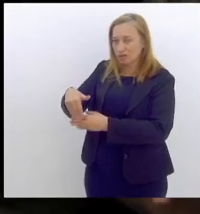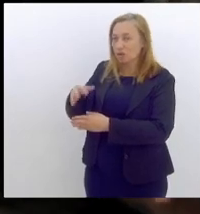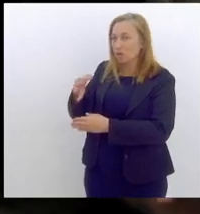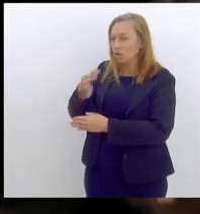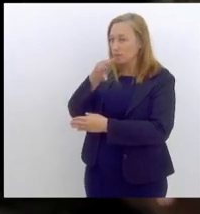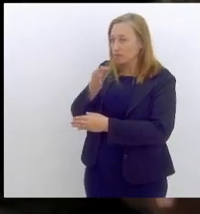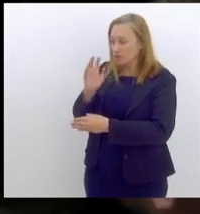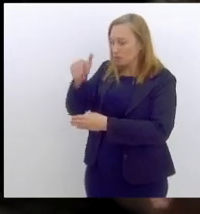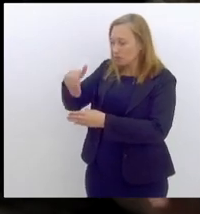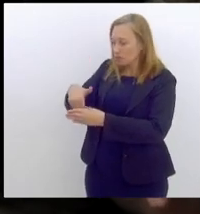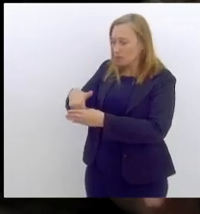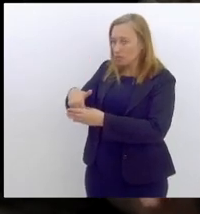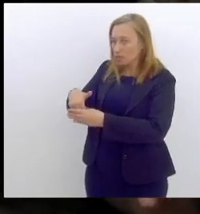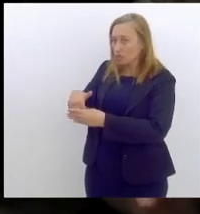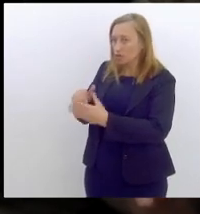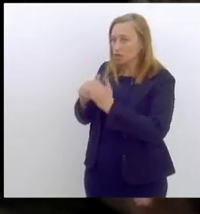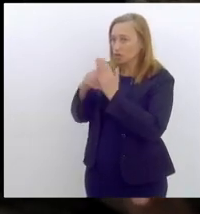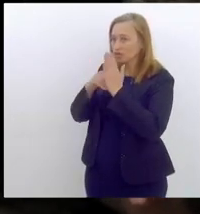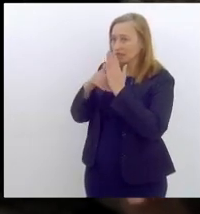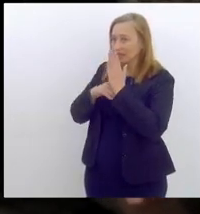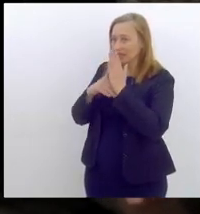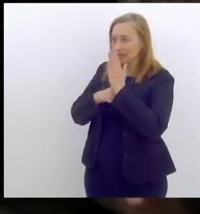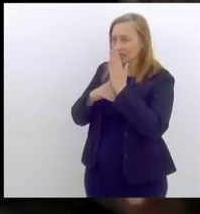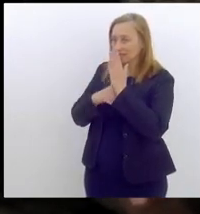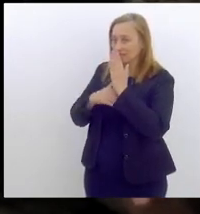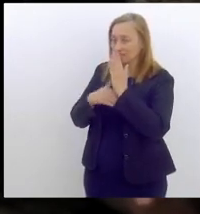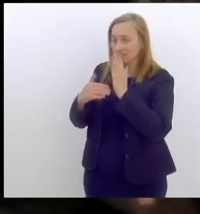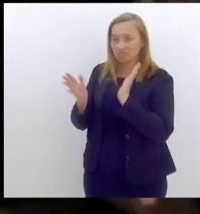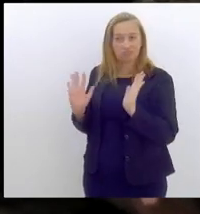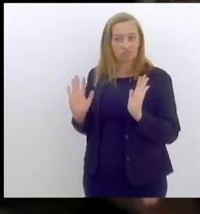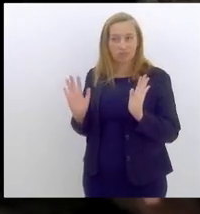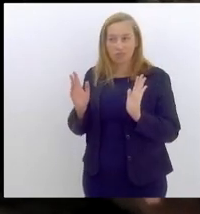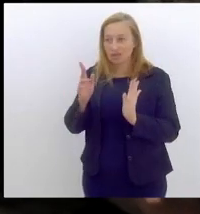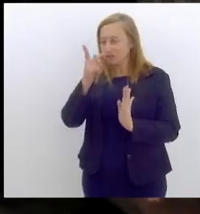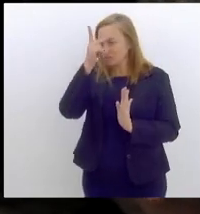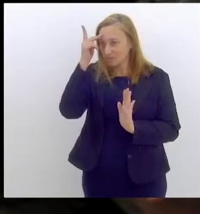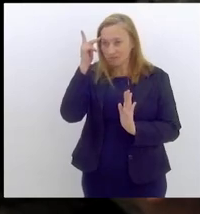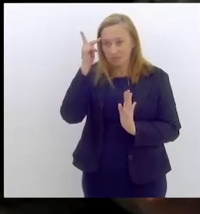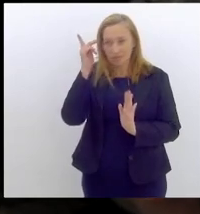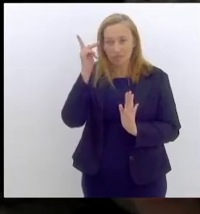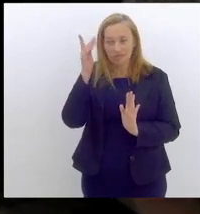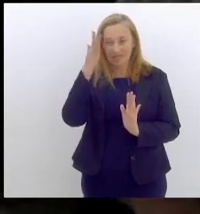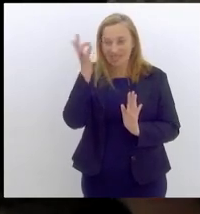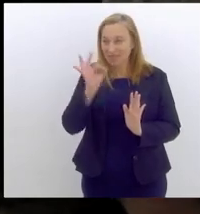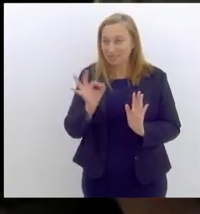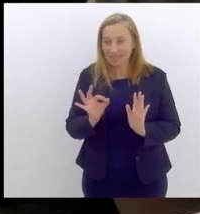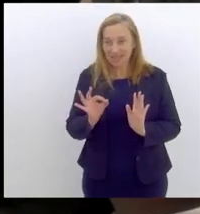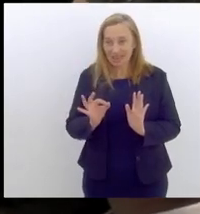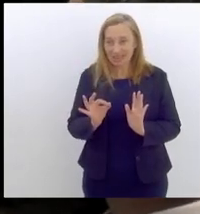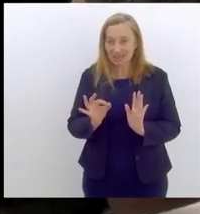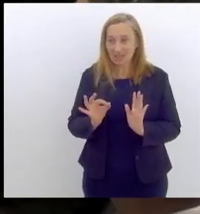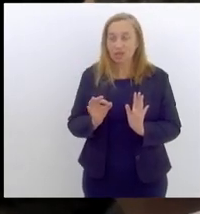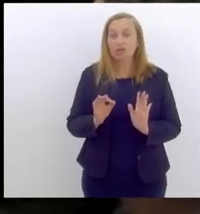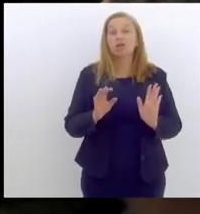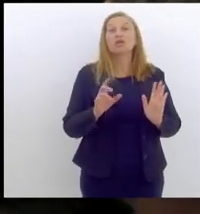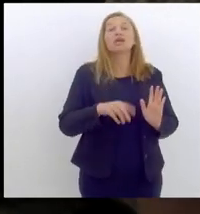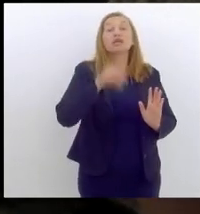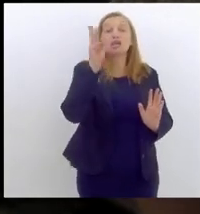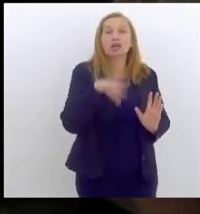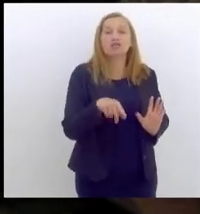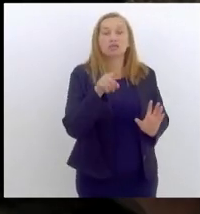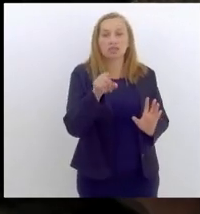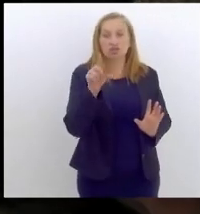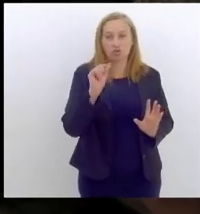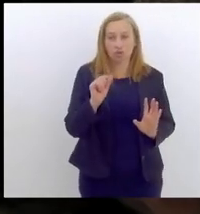o seu voto dentro de um envelope, sem que a maioria da população consiga enxergar de fato aquilo que você definiu, aquilo que você